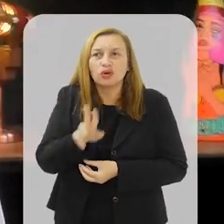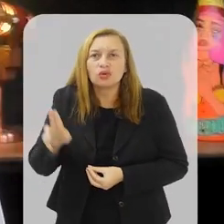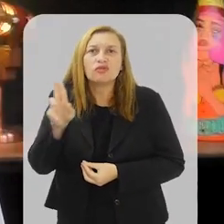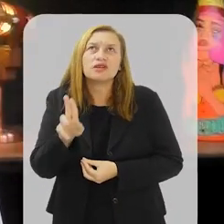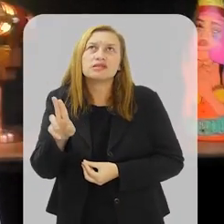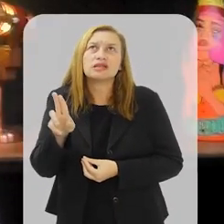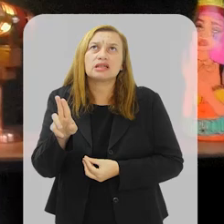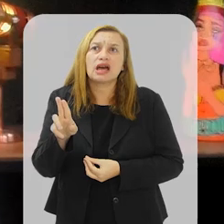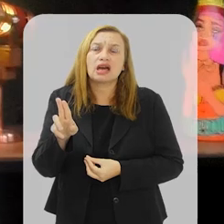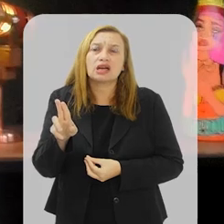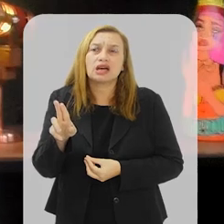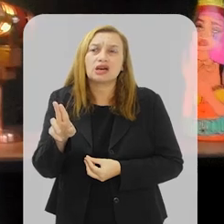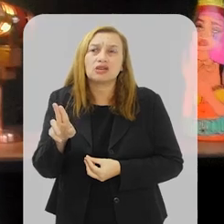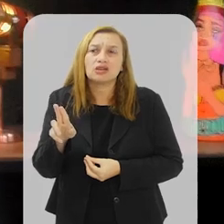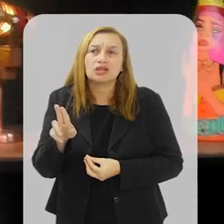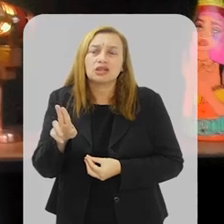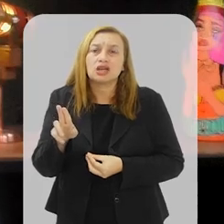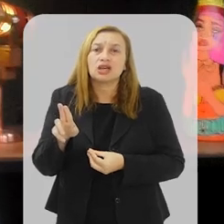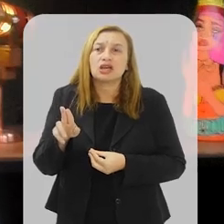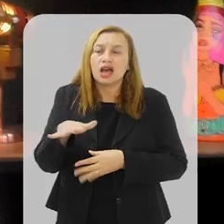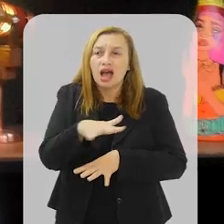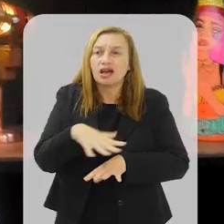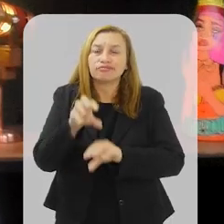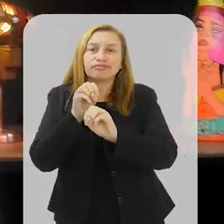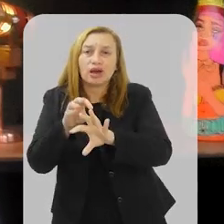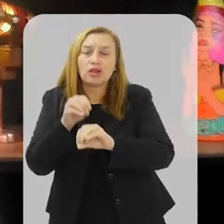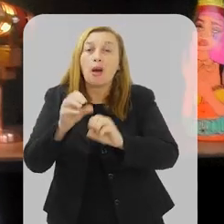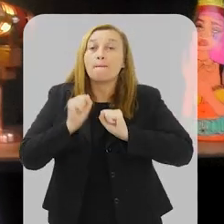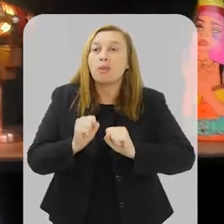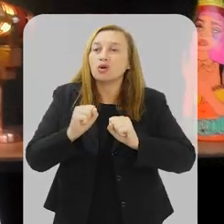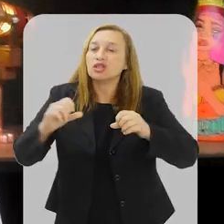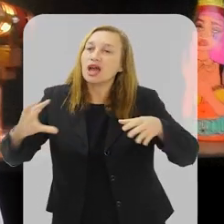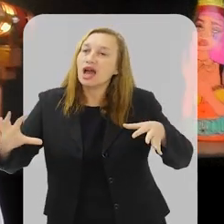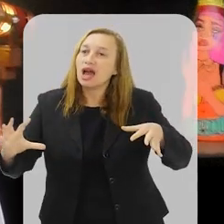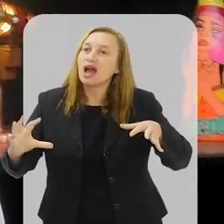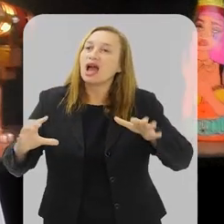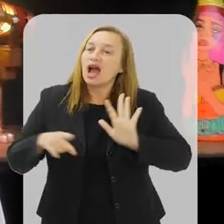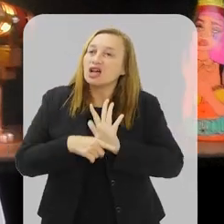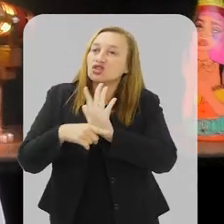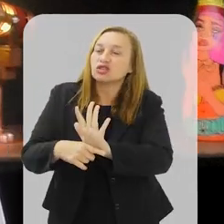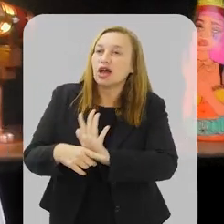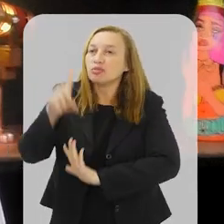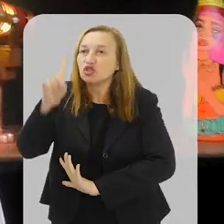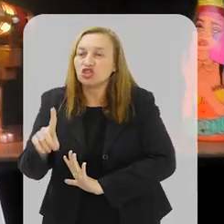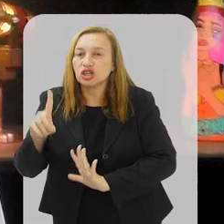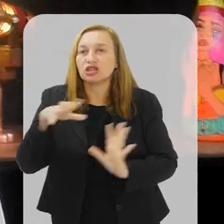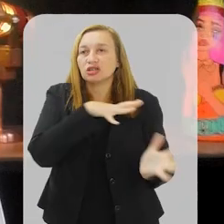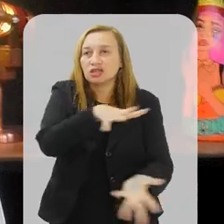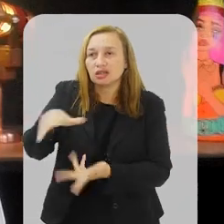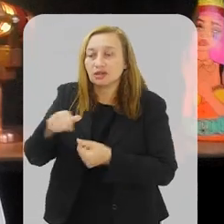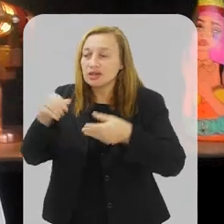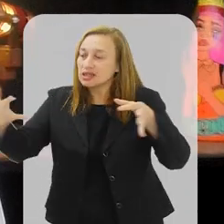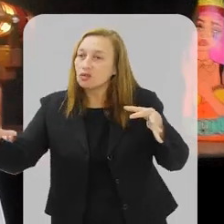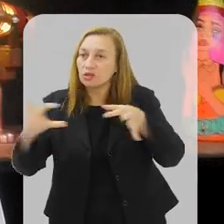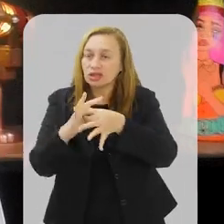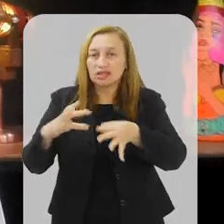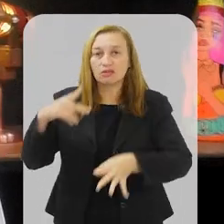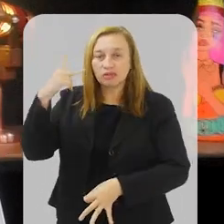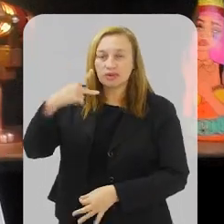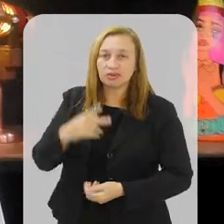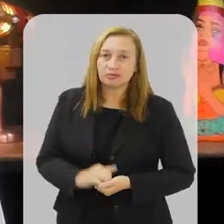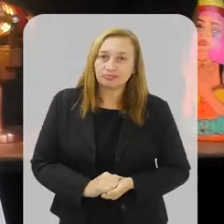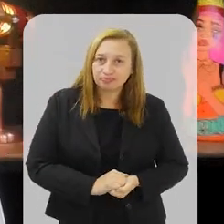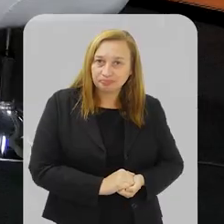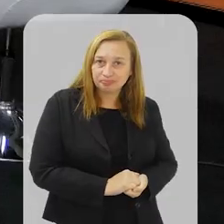acha que a universidade em si o ambiente educacional pode contribuir eh para pro direito internacional para essa